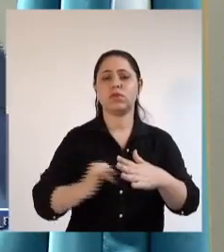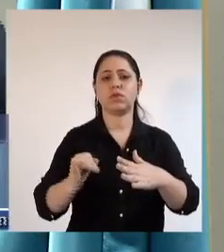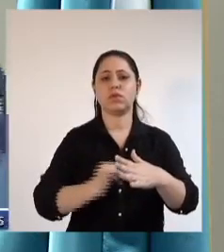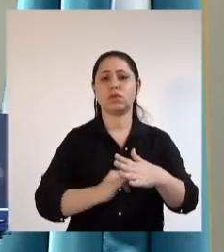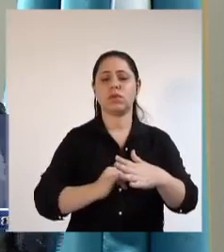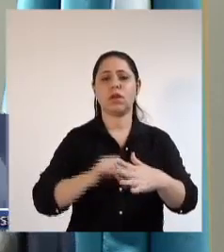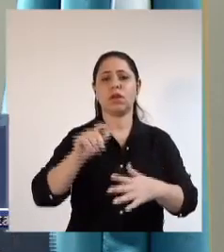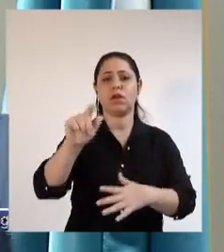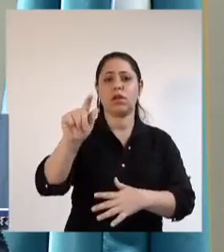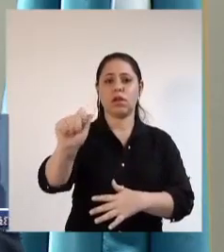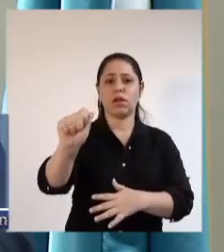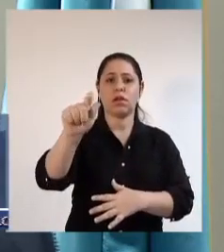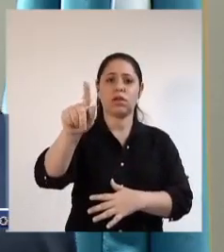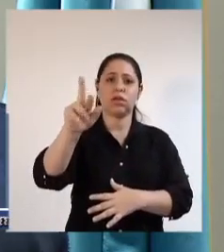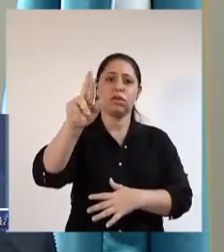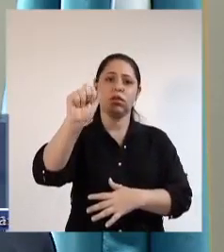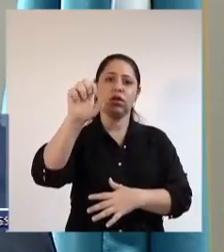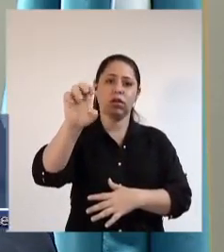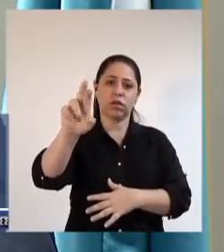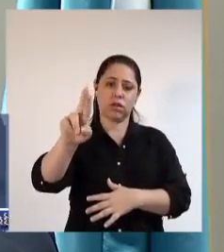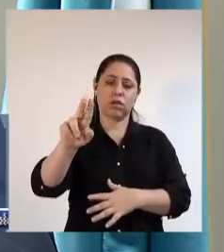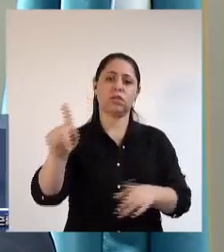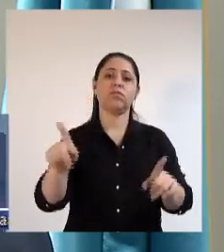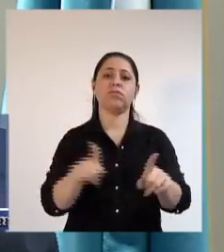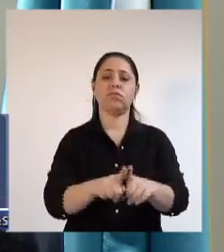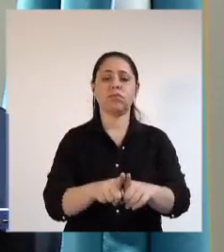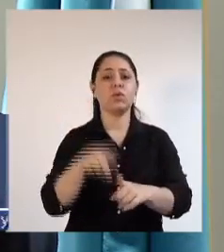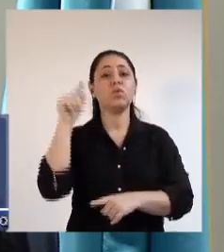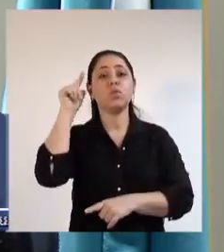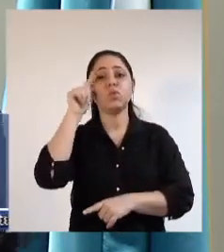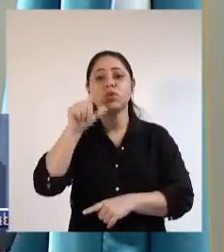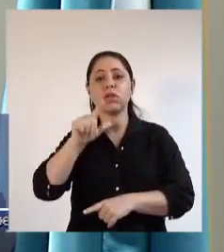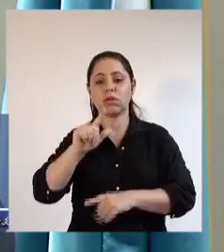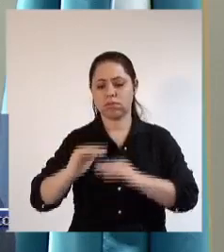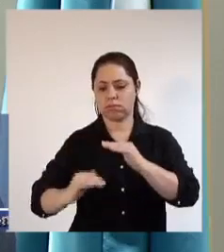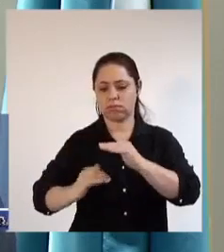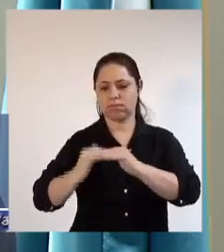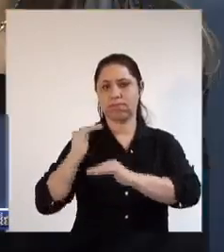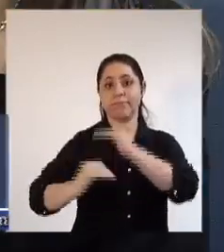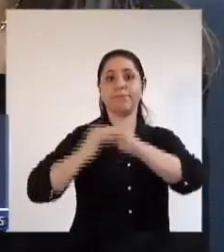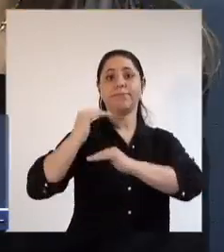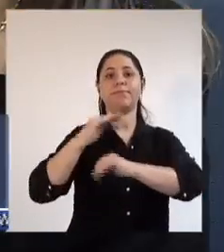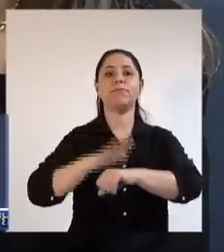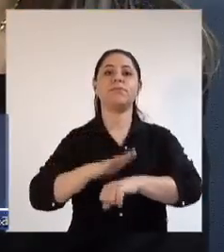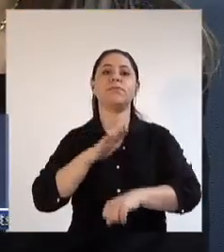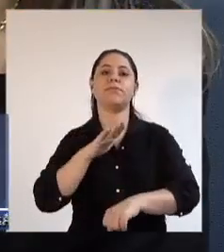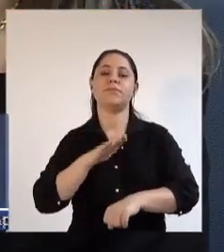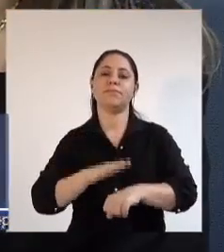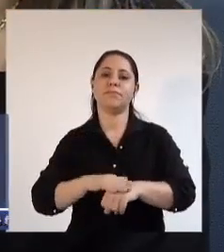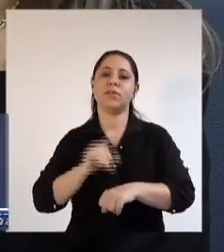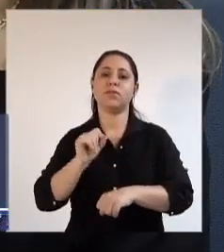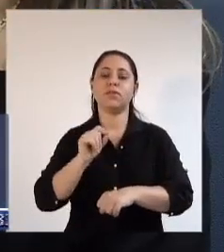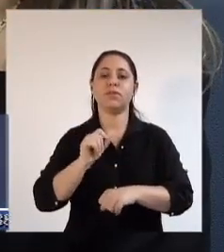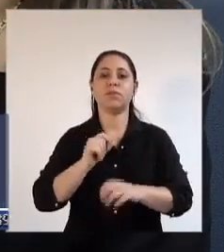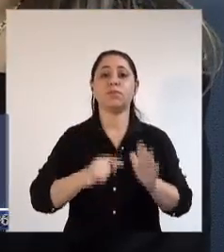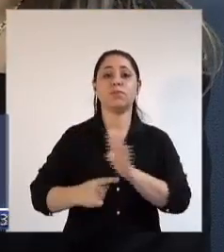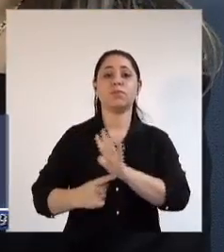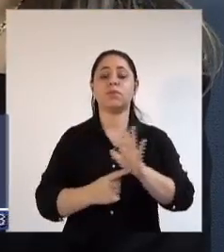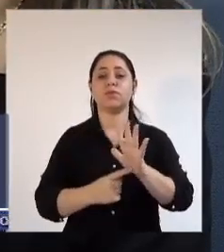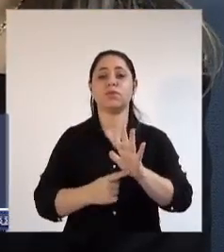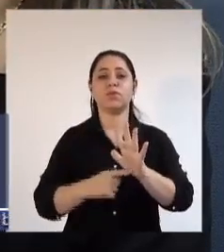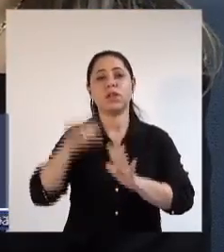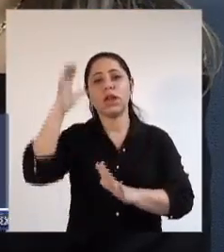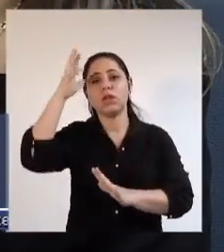agraer nós conseguimos avançar muito mais então diante desses resultados